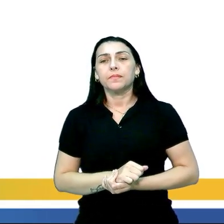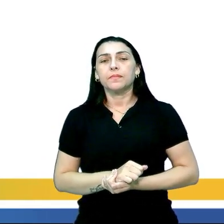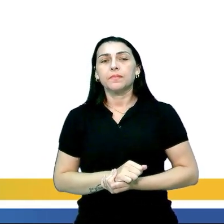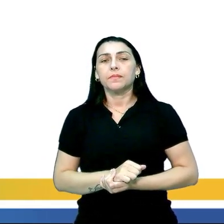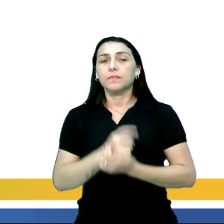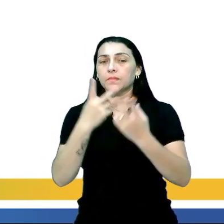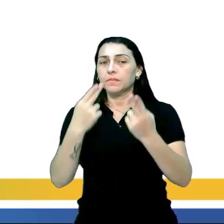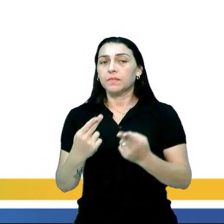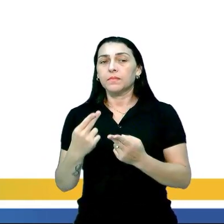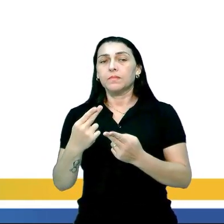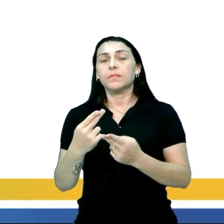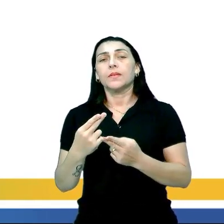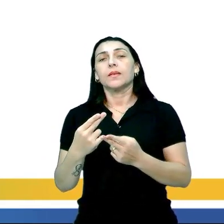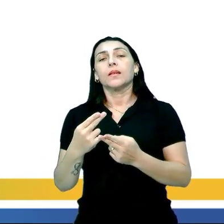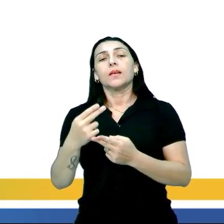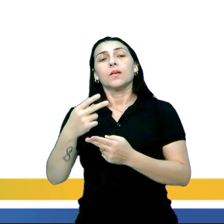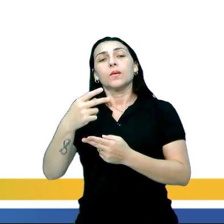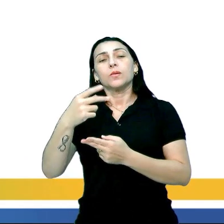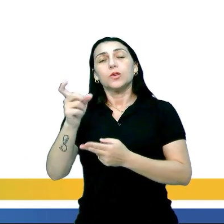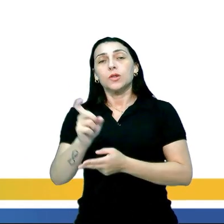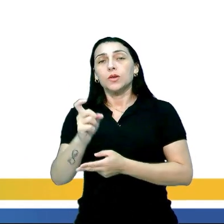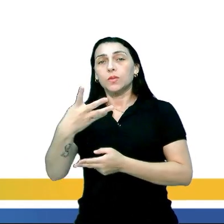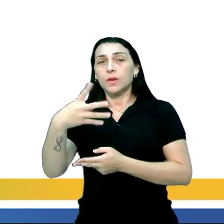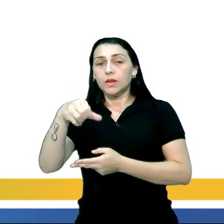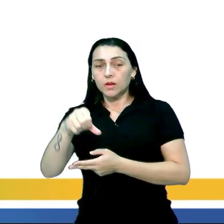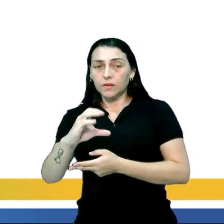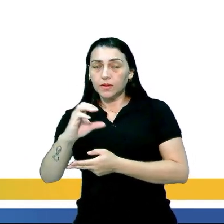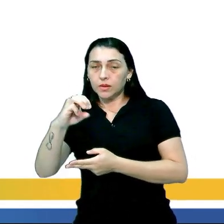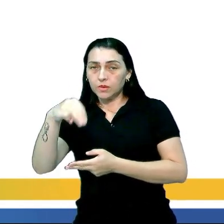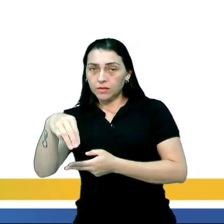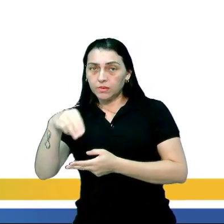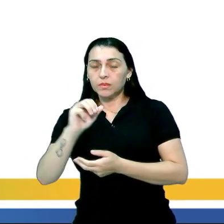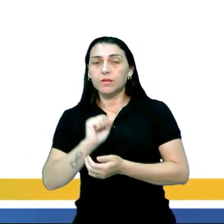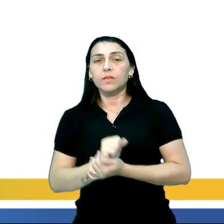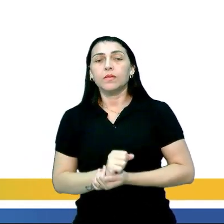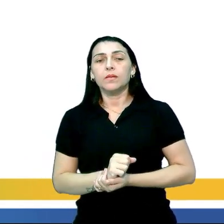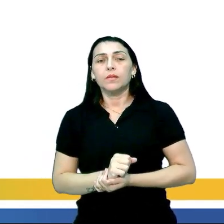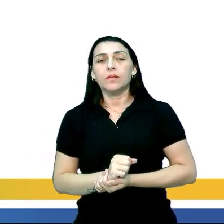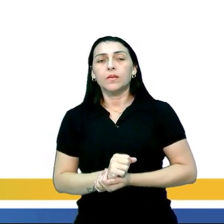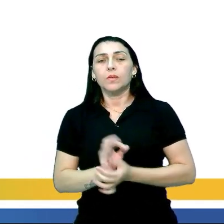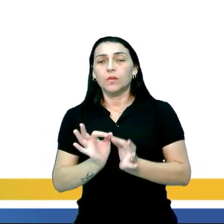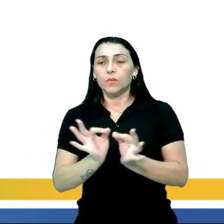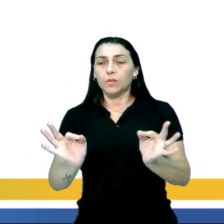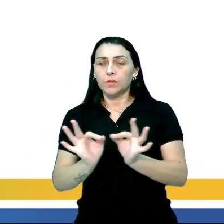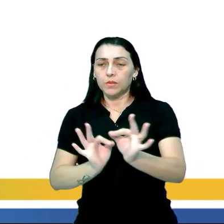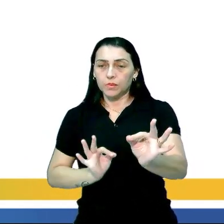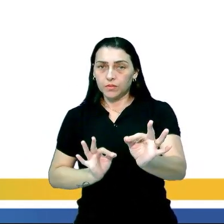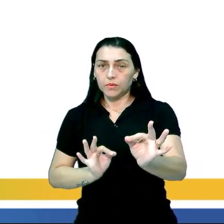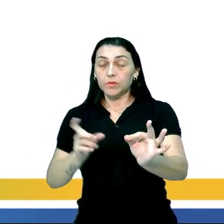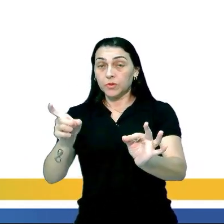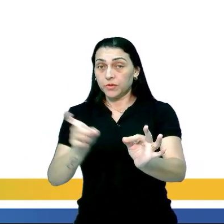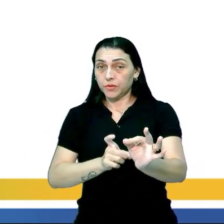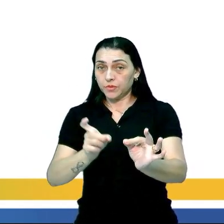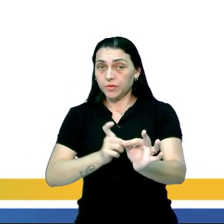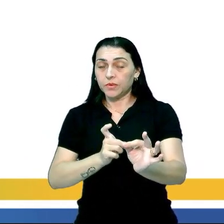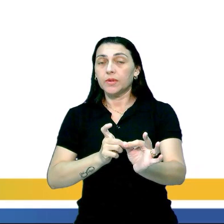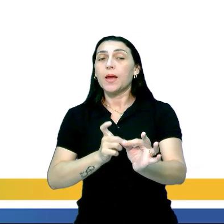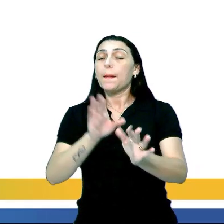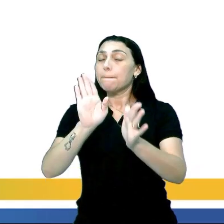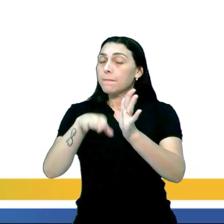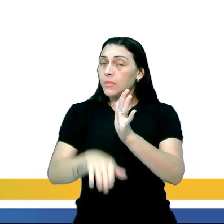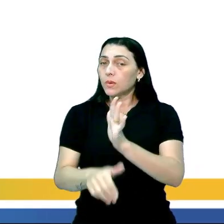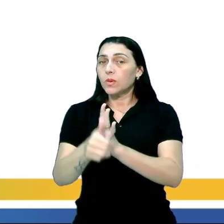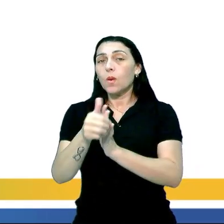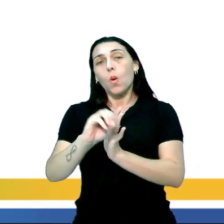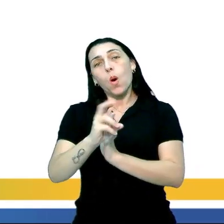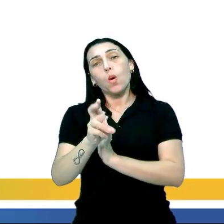dar igual a 49. Então, o comprimento de x tem que ser